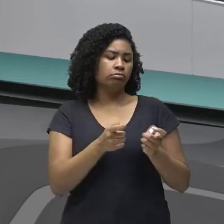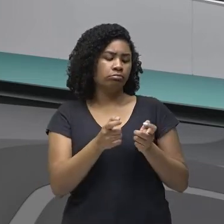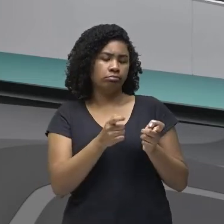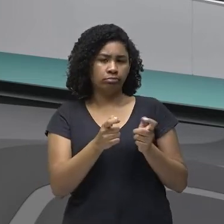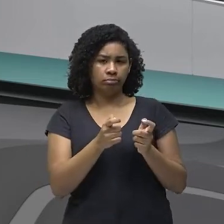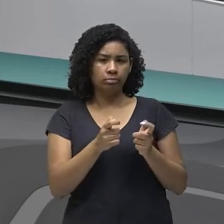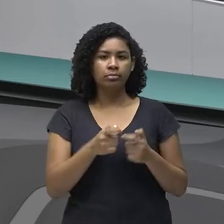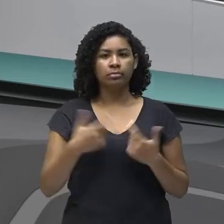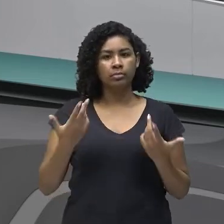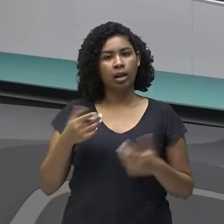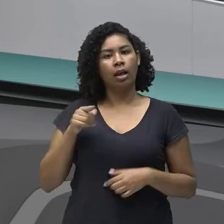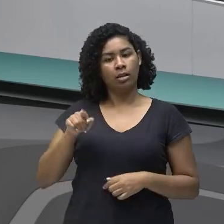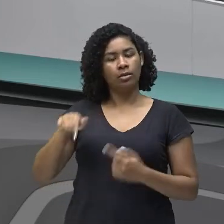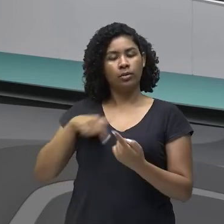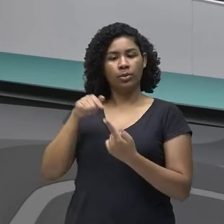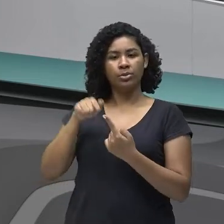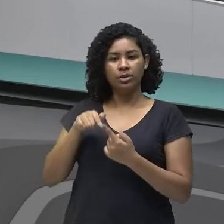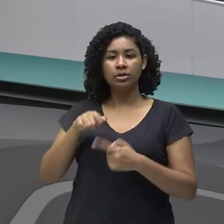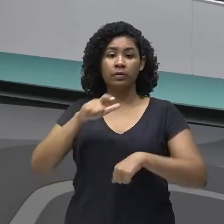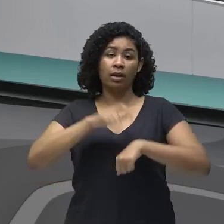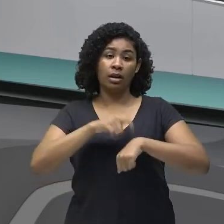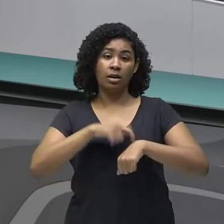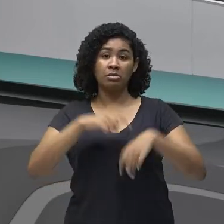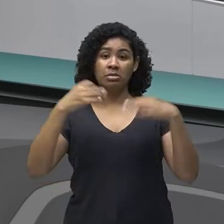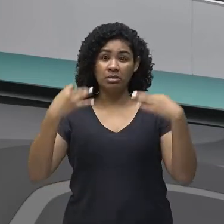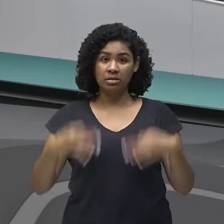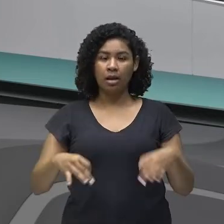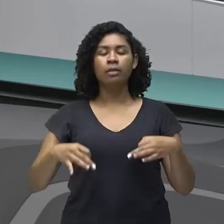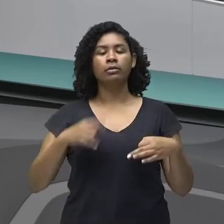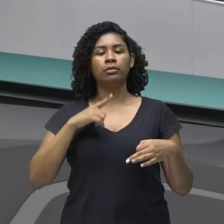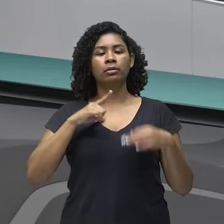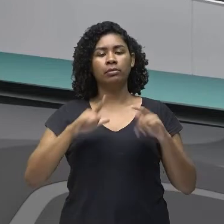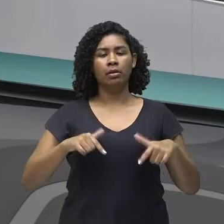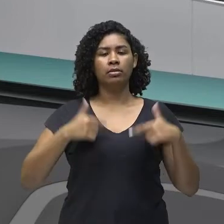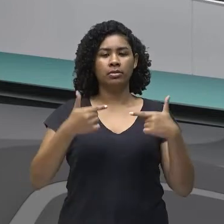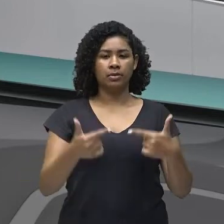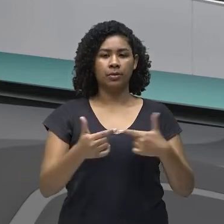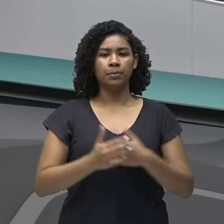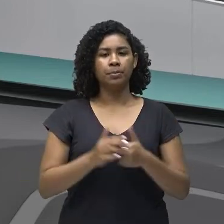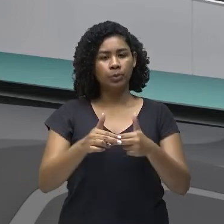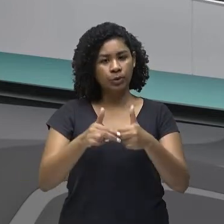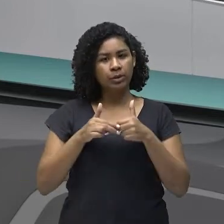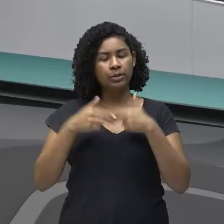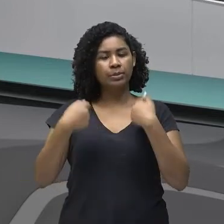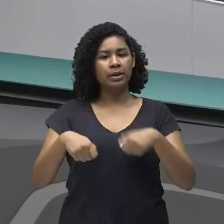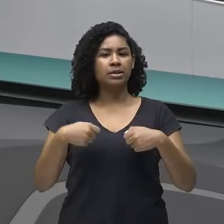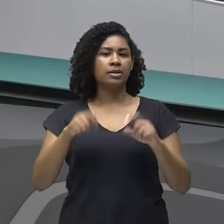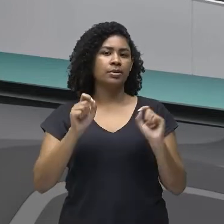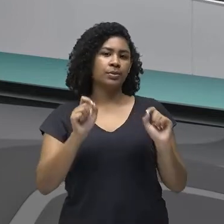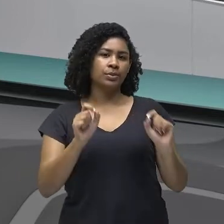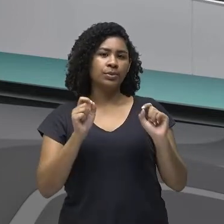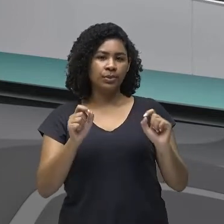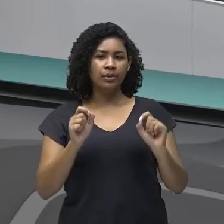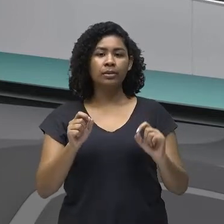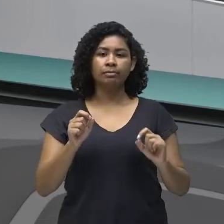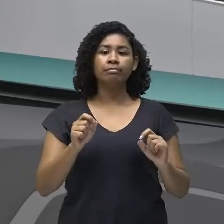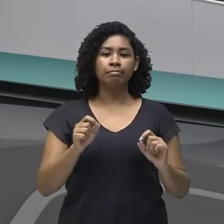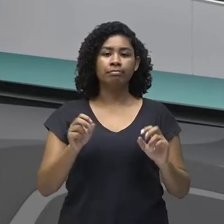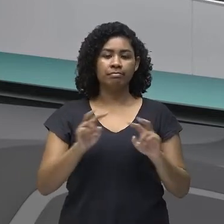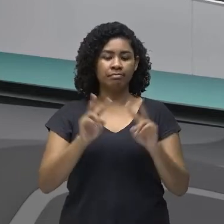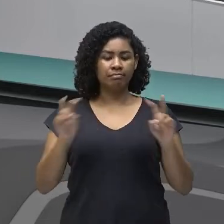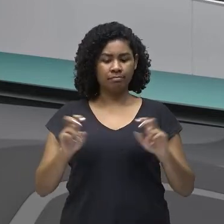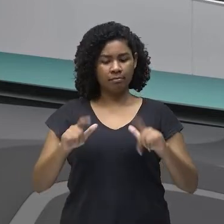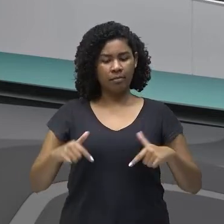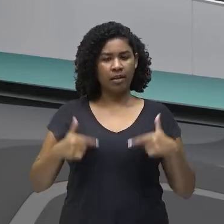a ideia. Naquele determinado momento, eles estavam fazendo tais atividades. Então, por isso que eu sempre preciso, né, dar essa ideia de andamento